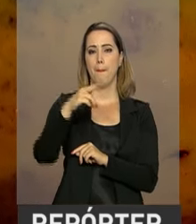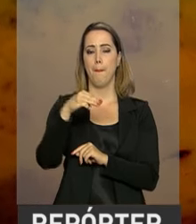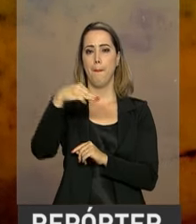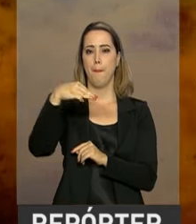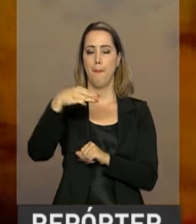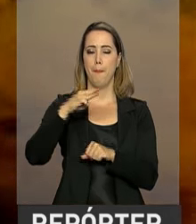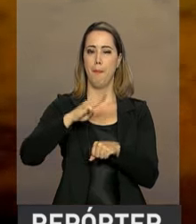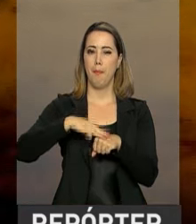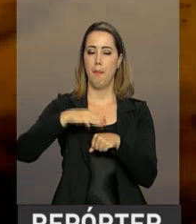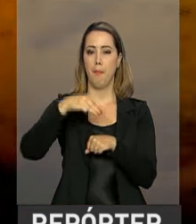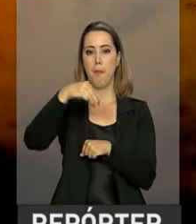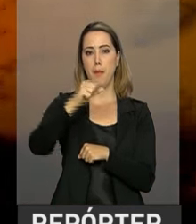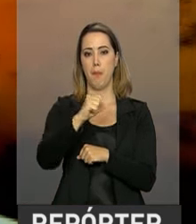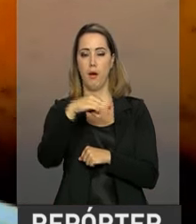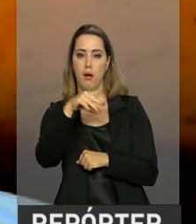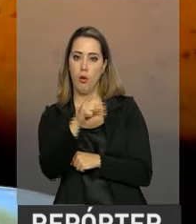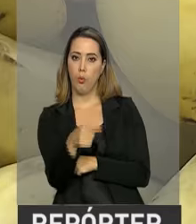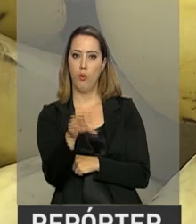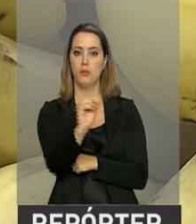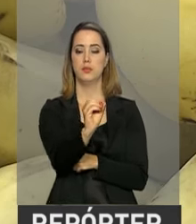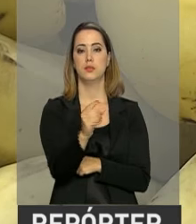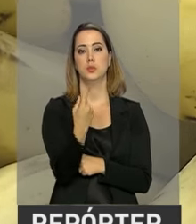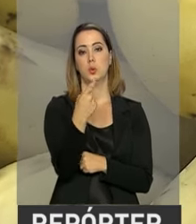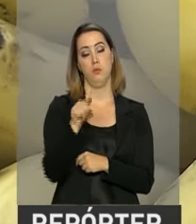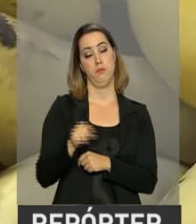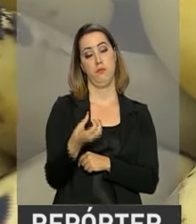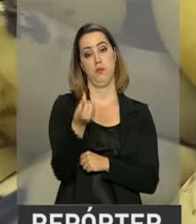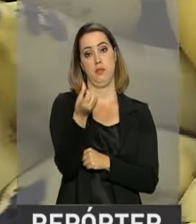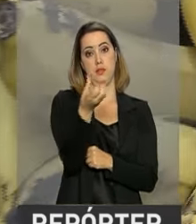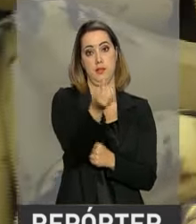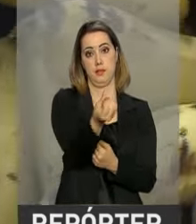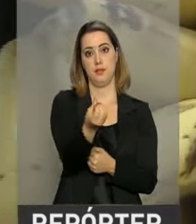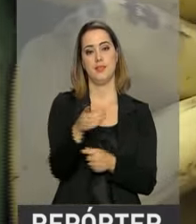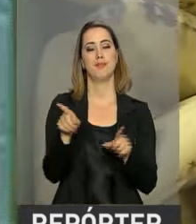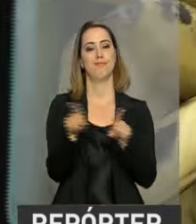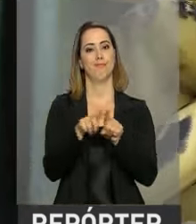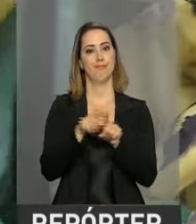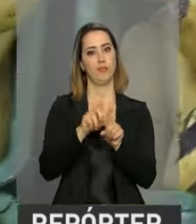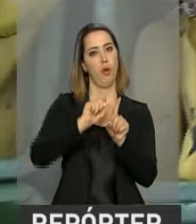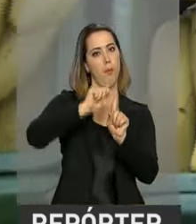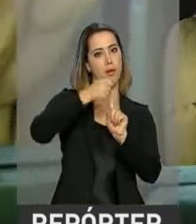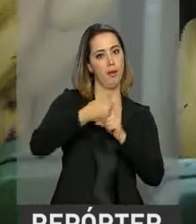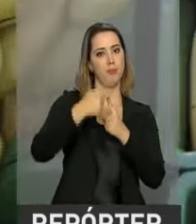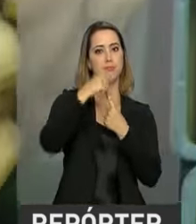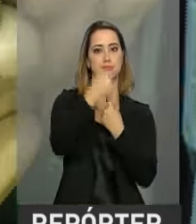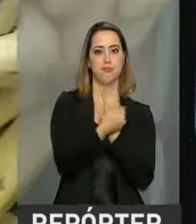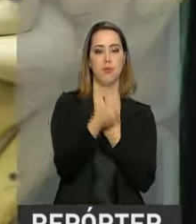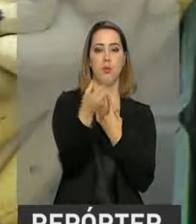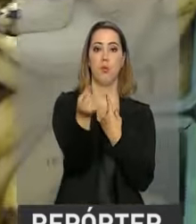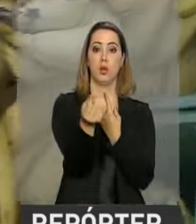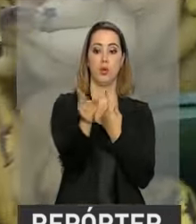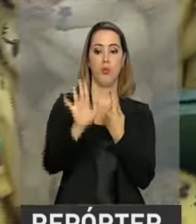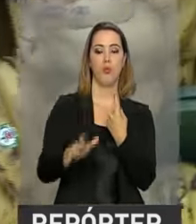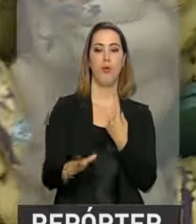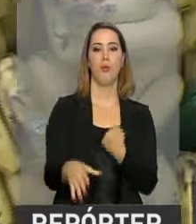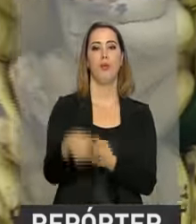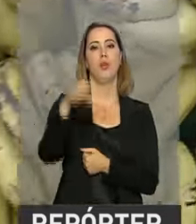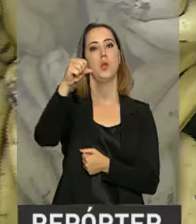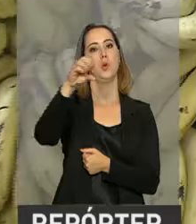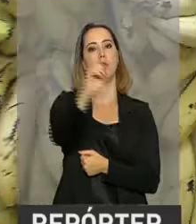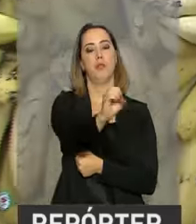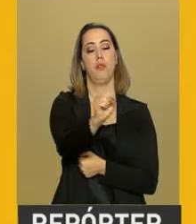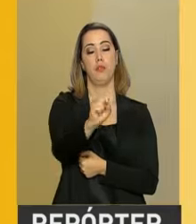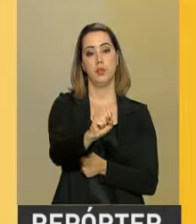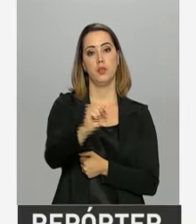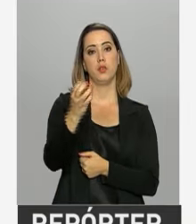r 1,61 e a banana o menor preço está na capital pernambucana a 98 o